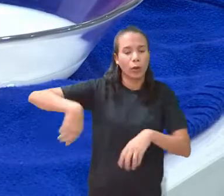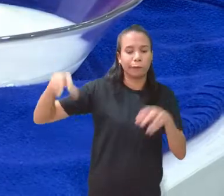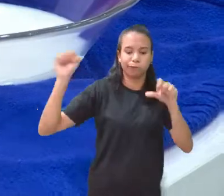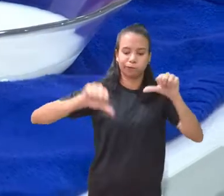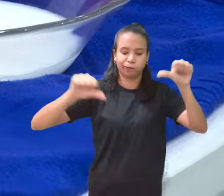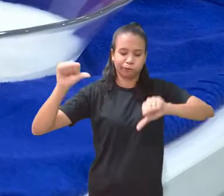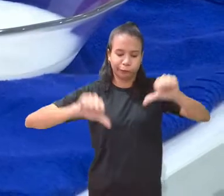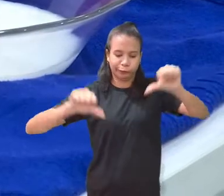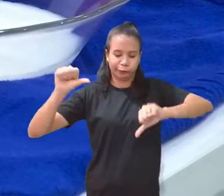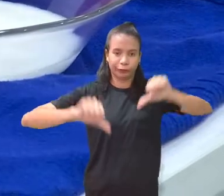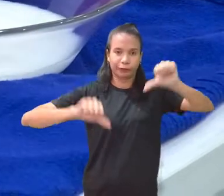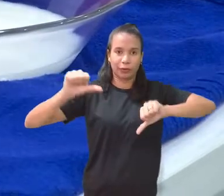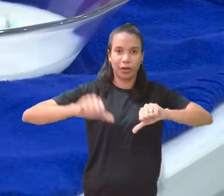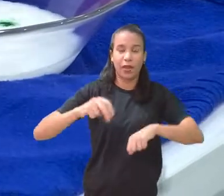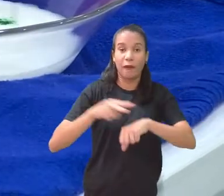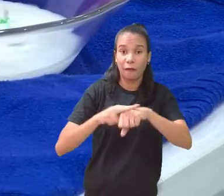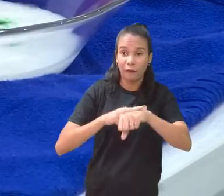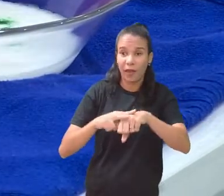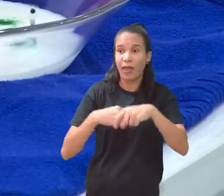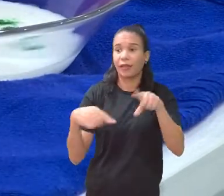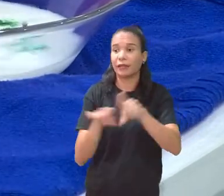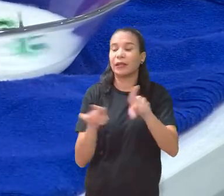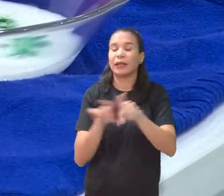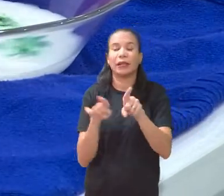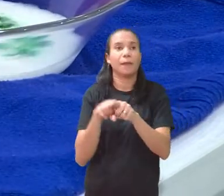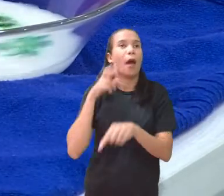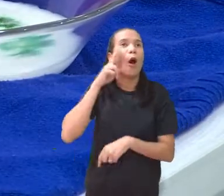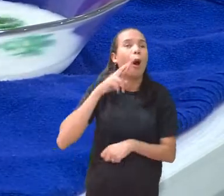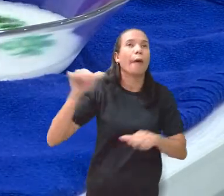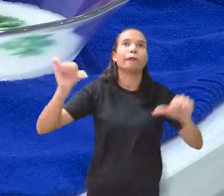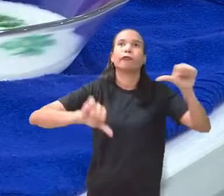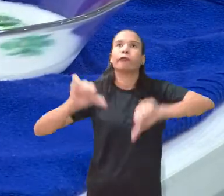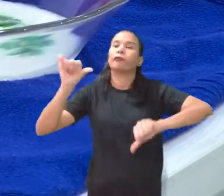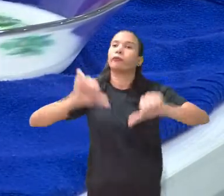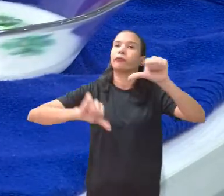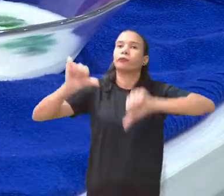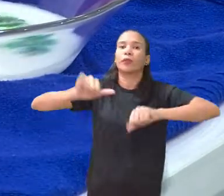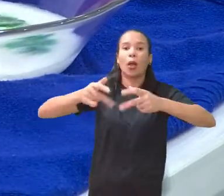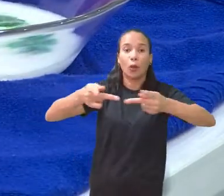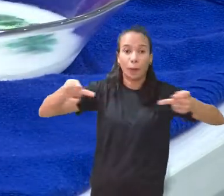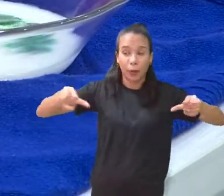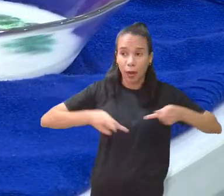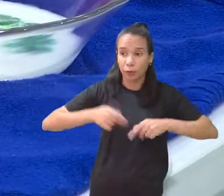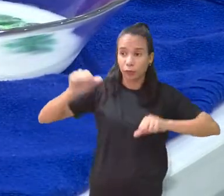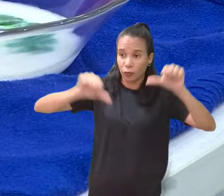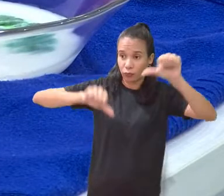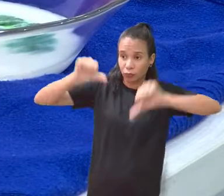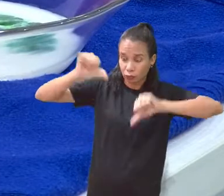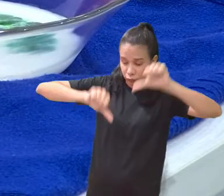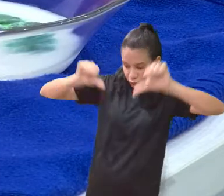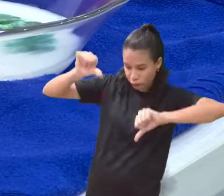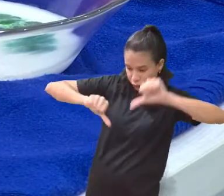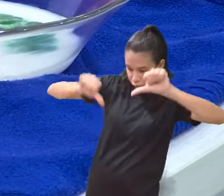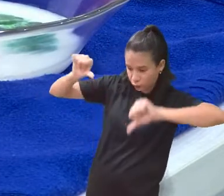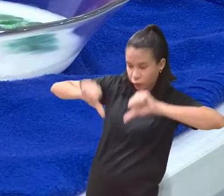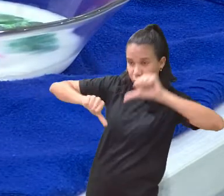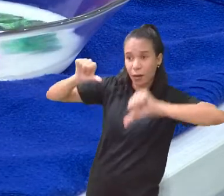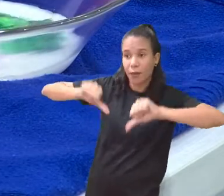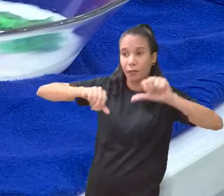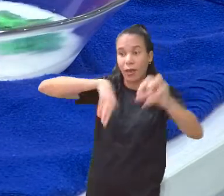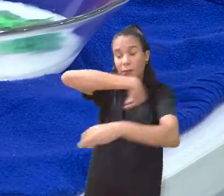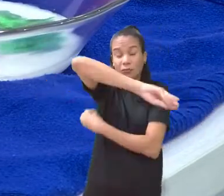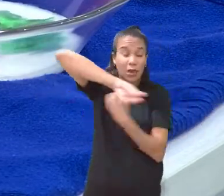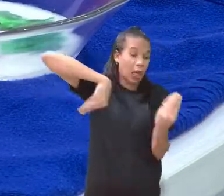também. Corante verde também. Aqui. Vamos, ó. Jogar corante. Pode jogar aí. Fica